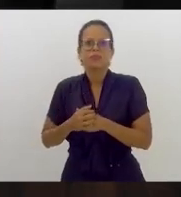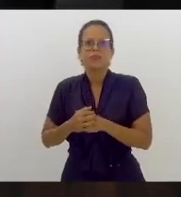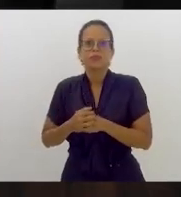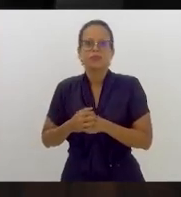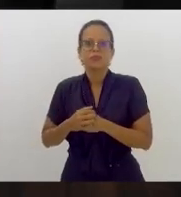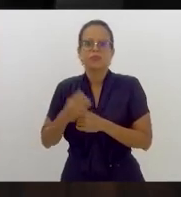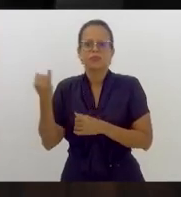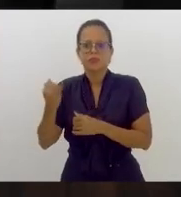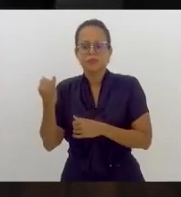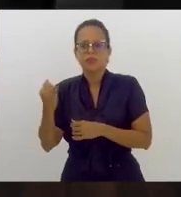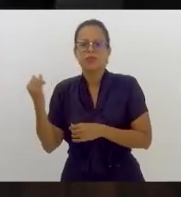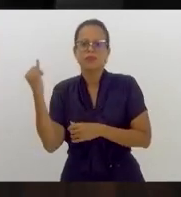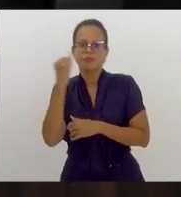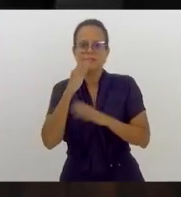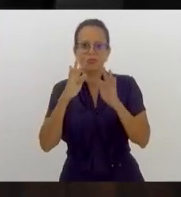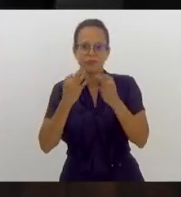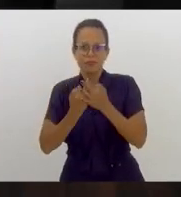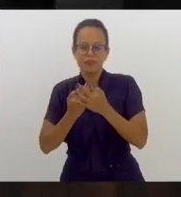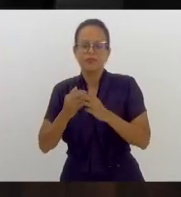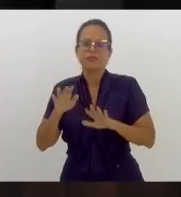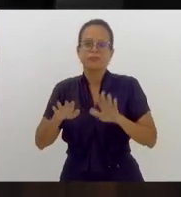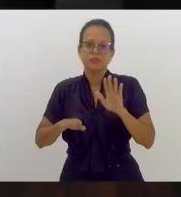e Vetos.